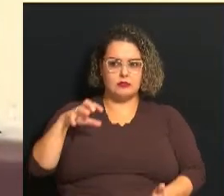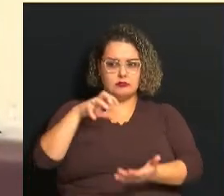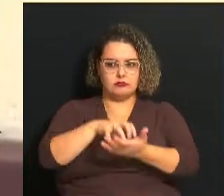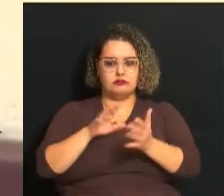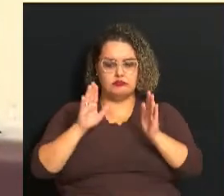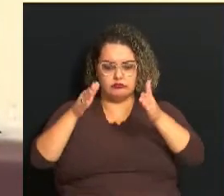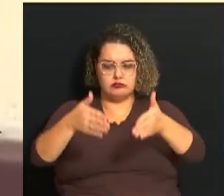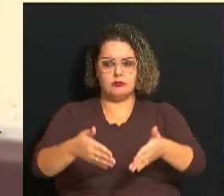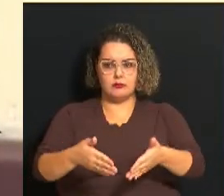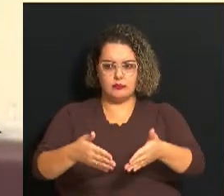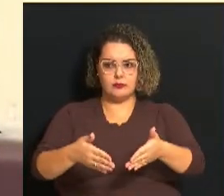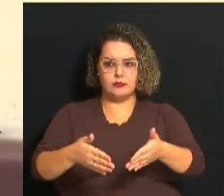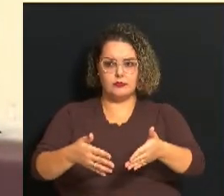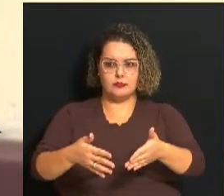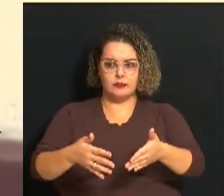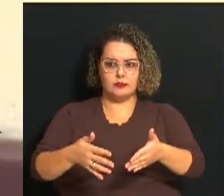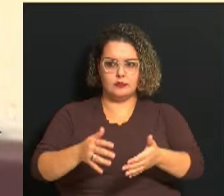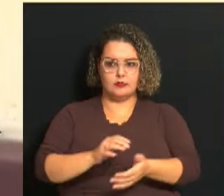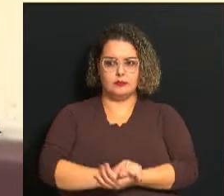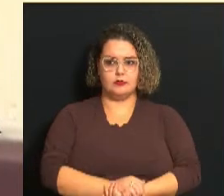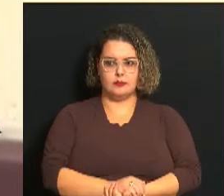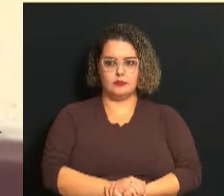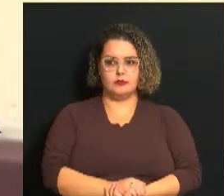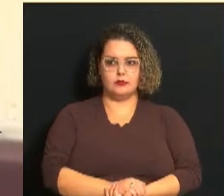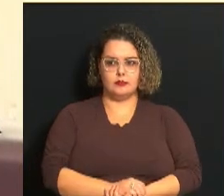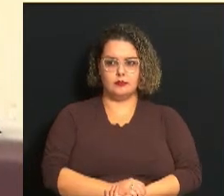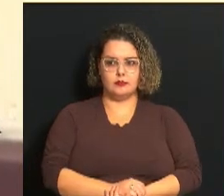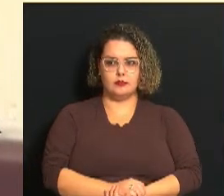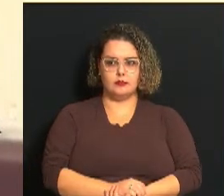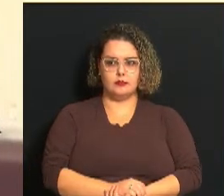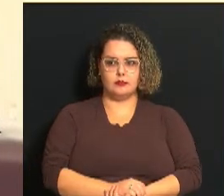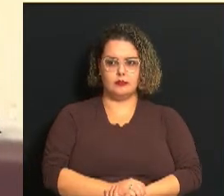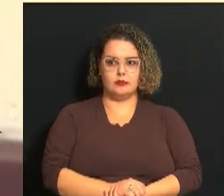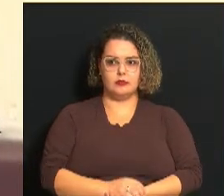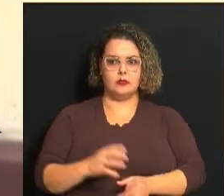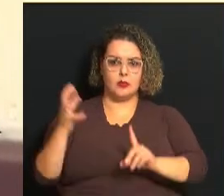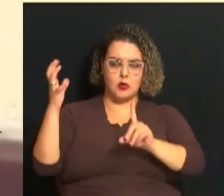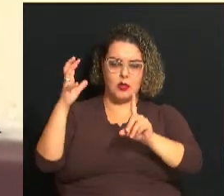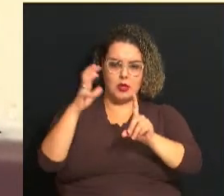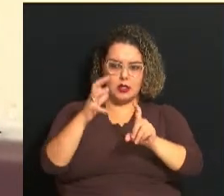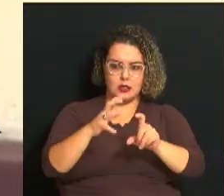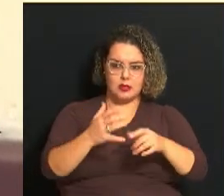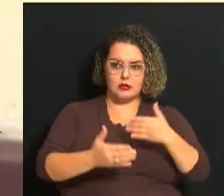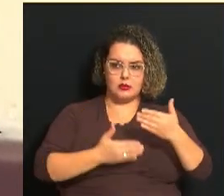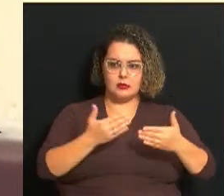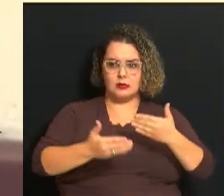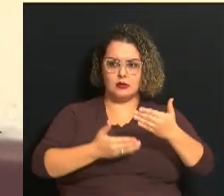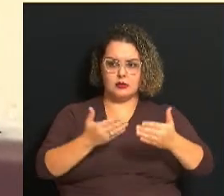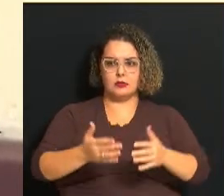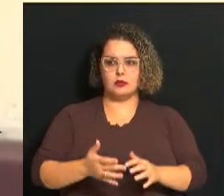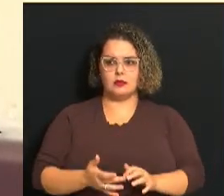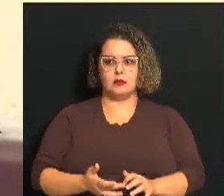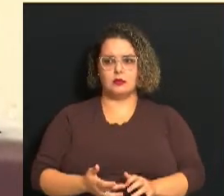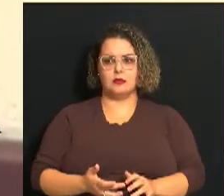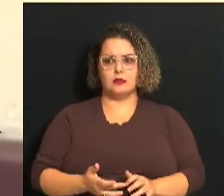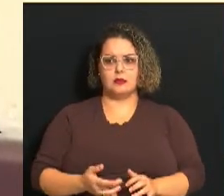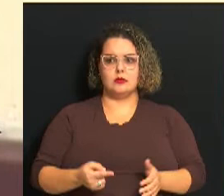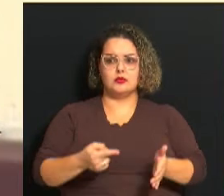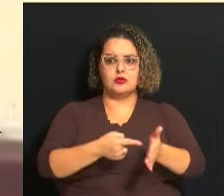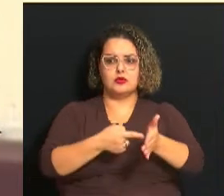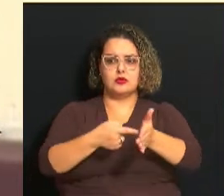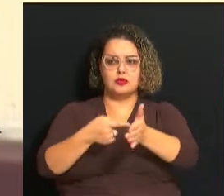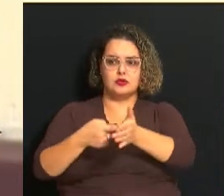do assédio acho que nos processos né de denúncia e nos